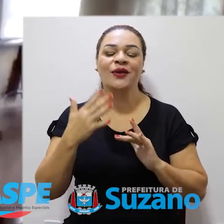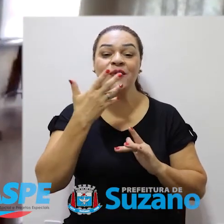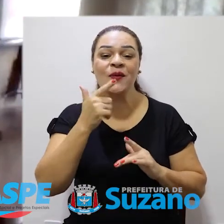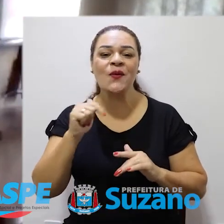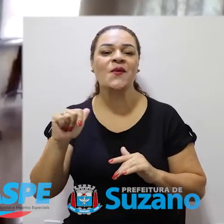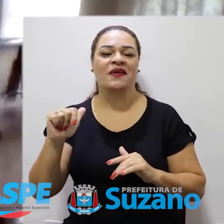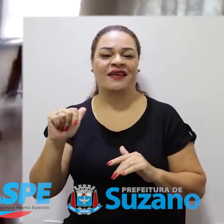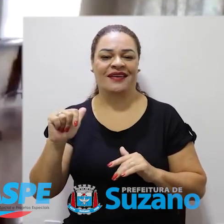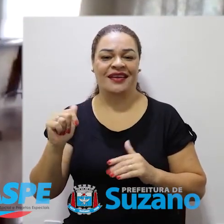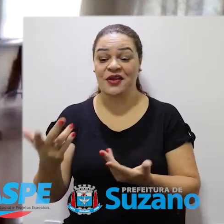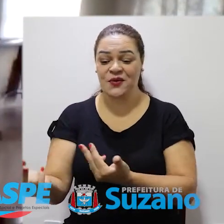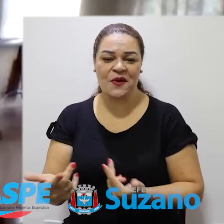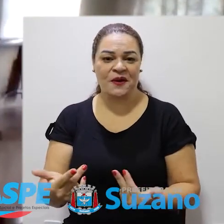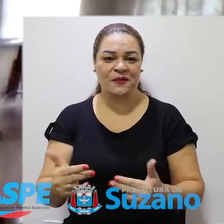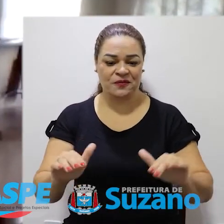outras crianças surdas.